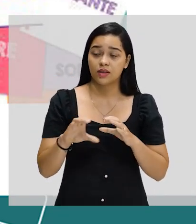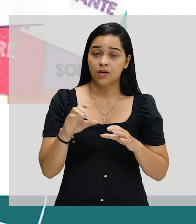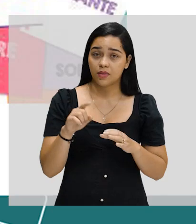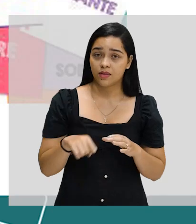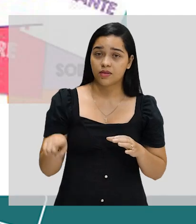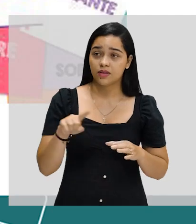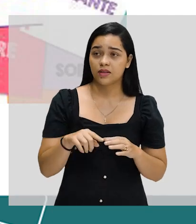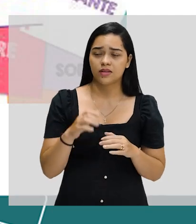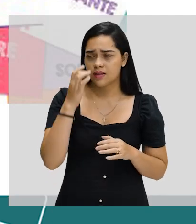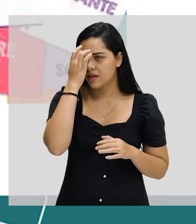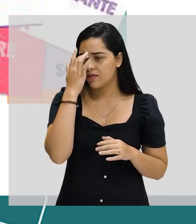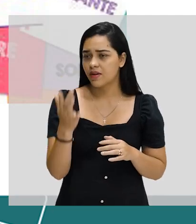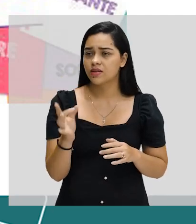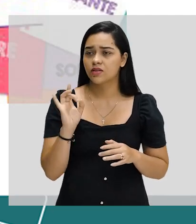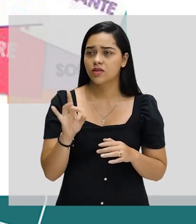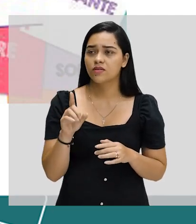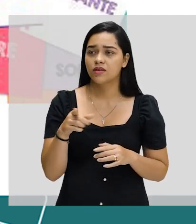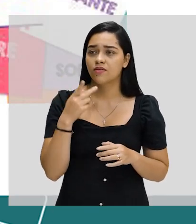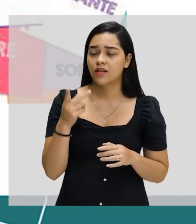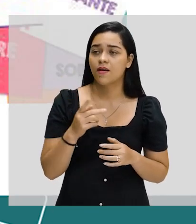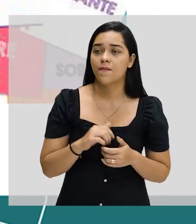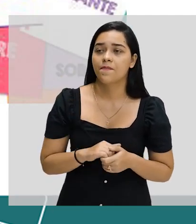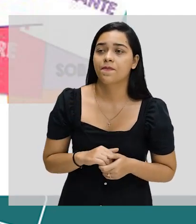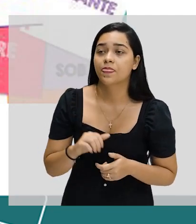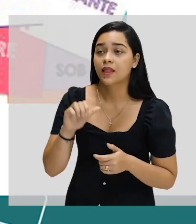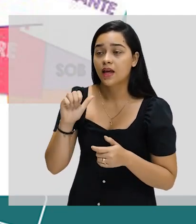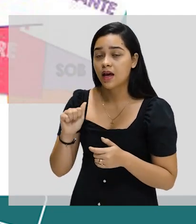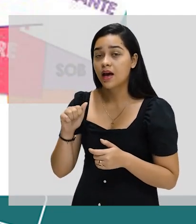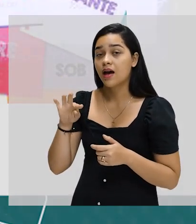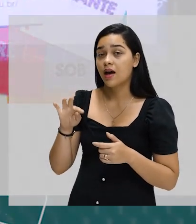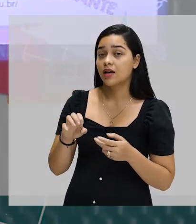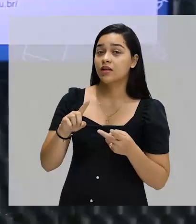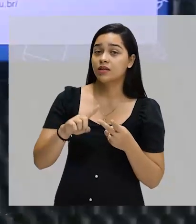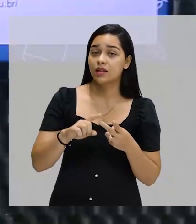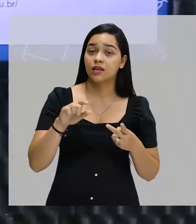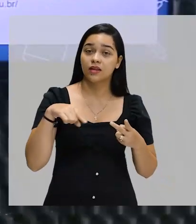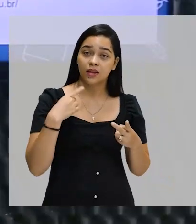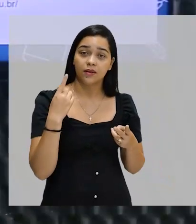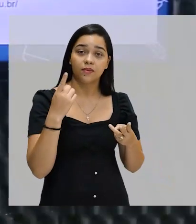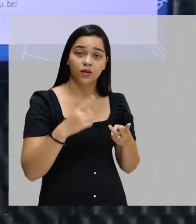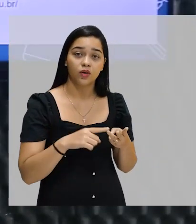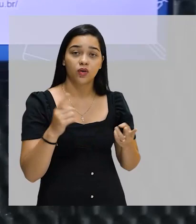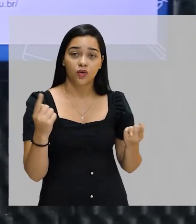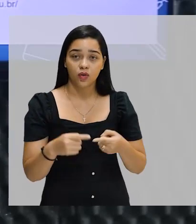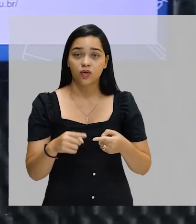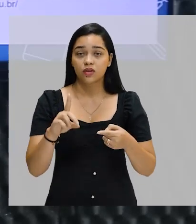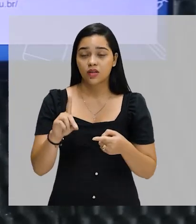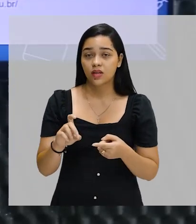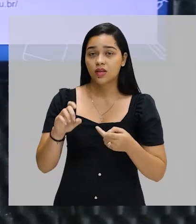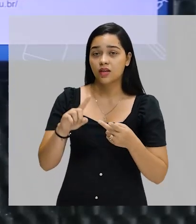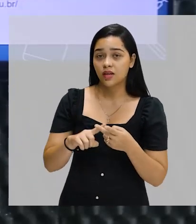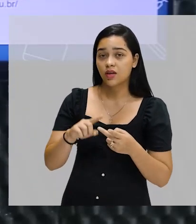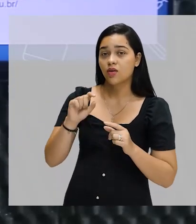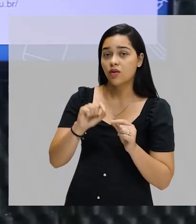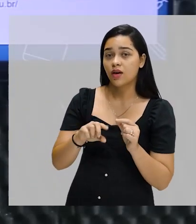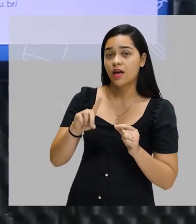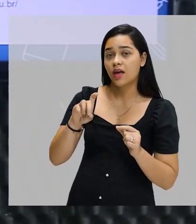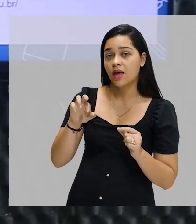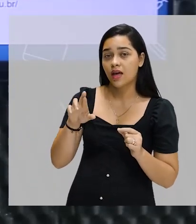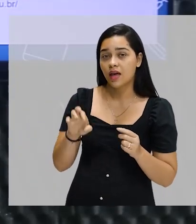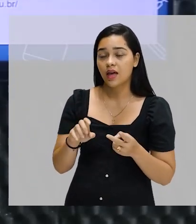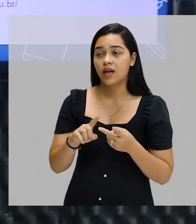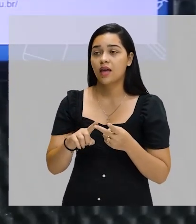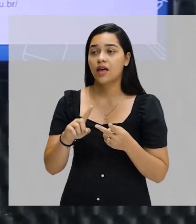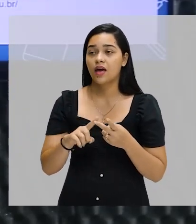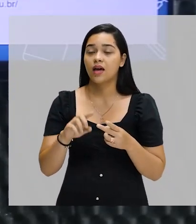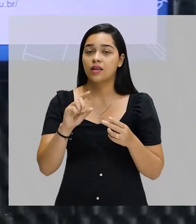tá? É muito fácil. É só você falar assim, ó. A, ante, até, após, com, contra, de, desde, em, entre.